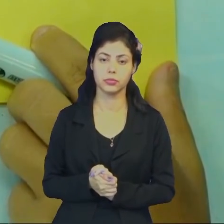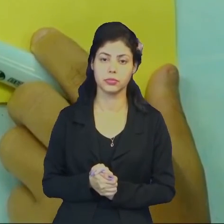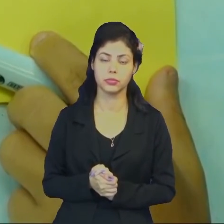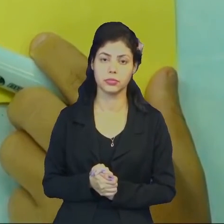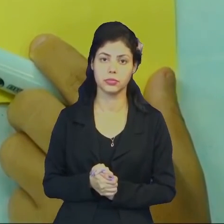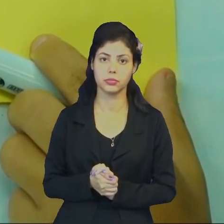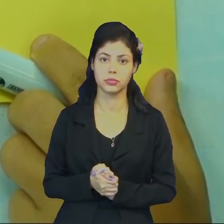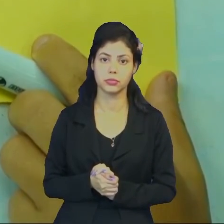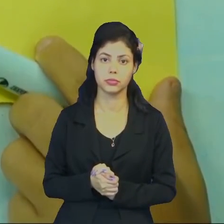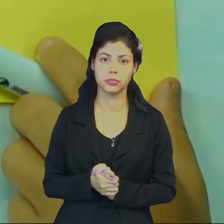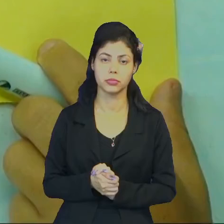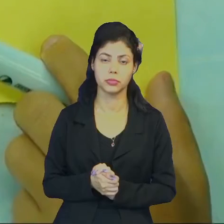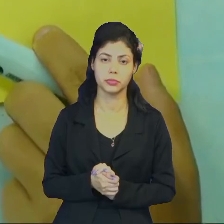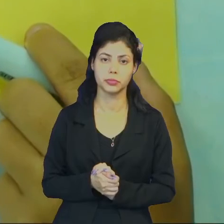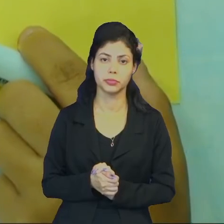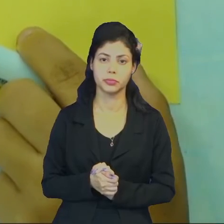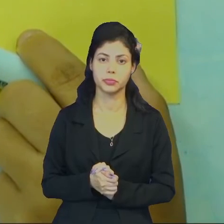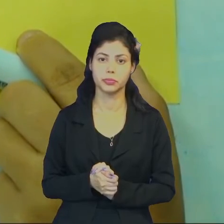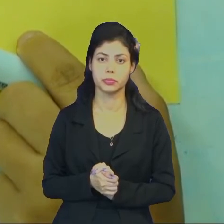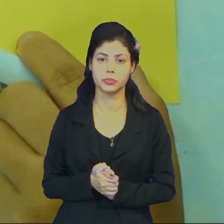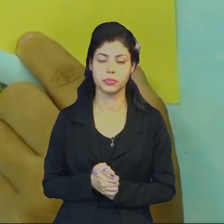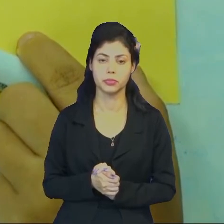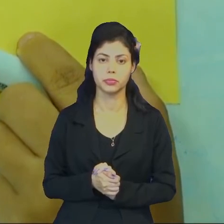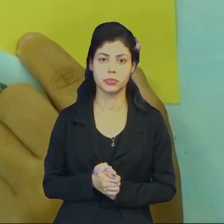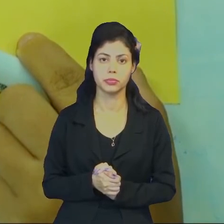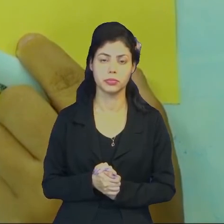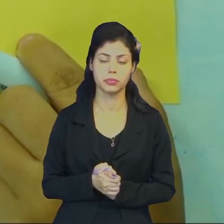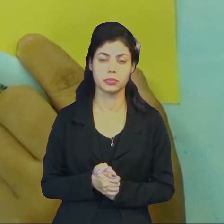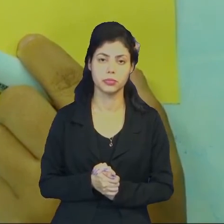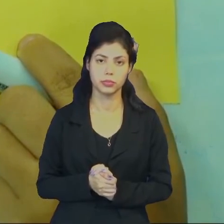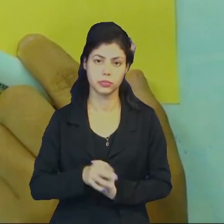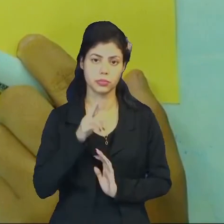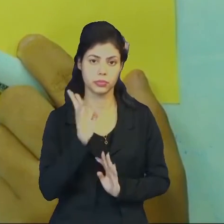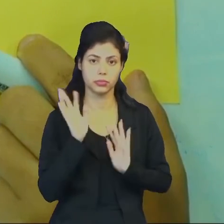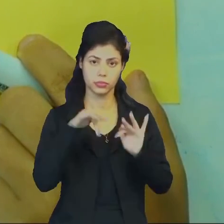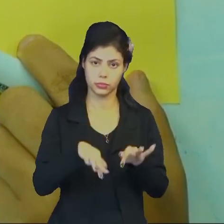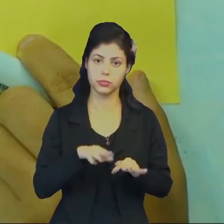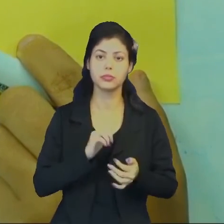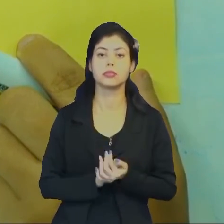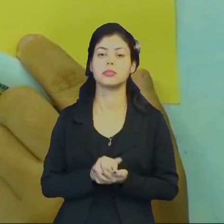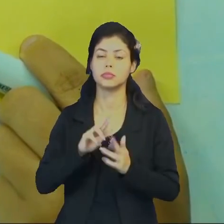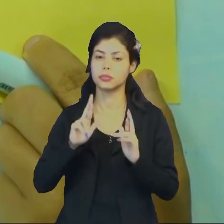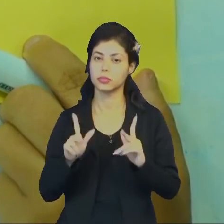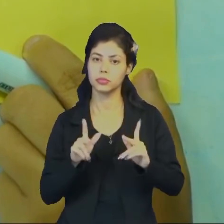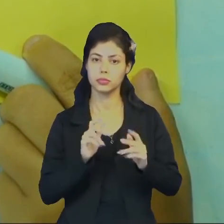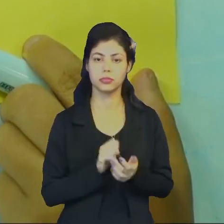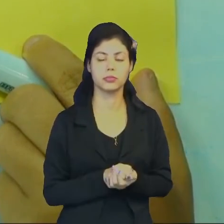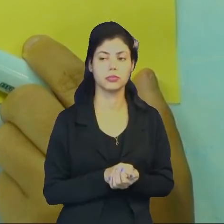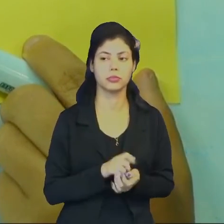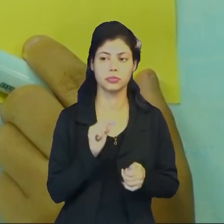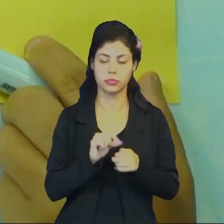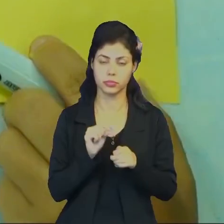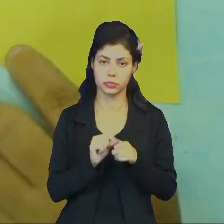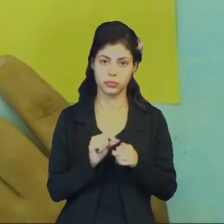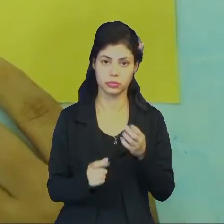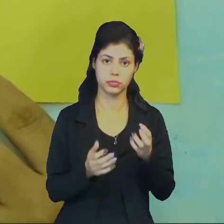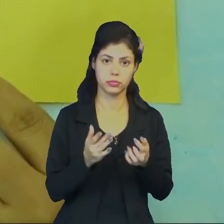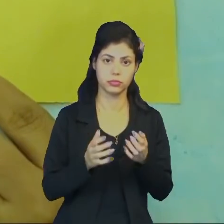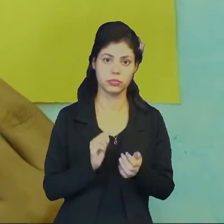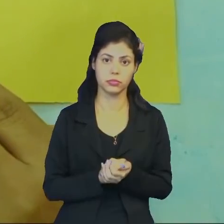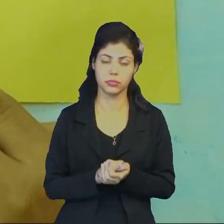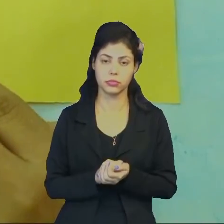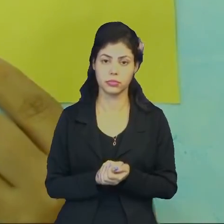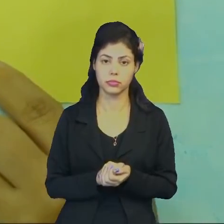Assa o frango. Se eu colocar o R no final, fica assar. Já muda, né? O ato de você cozinhar.